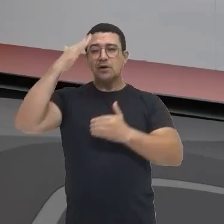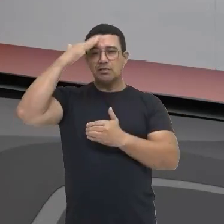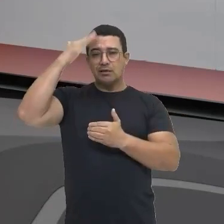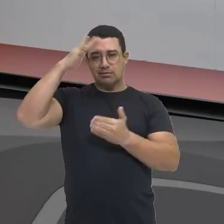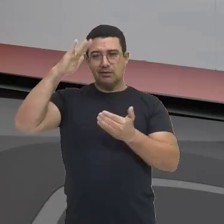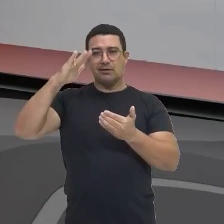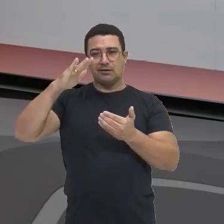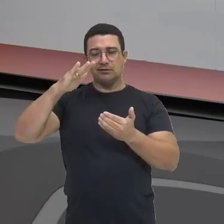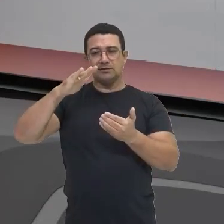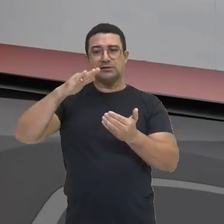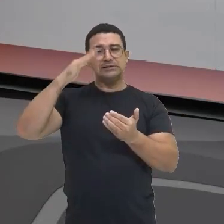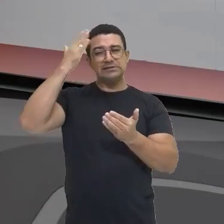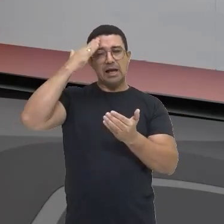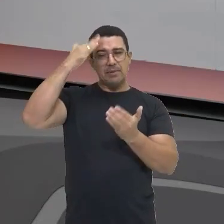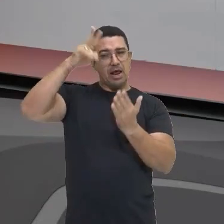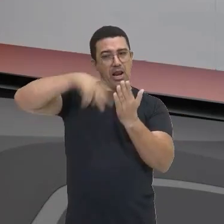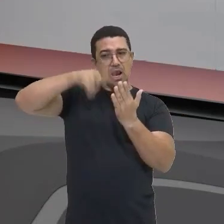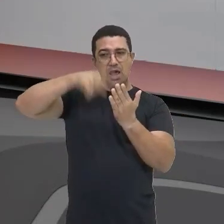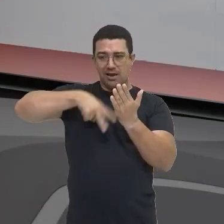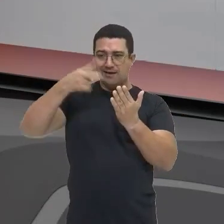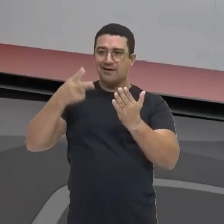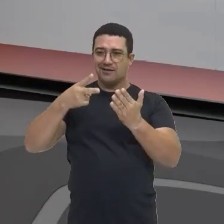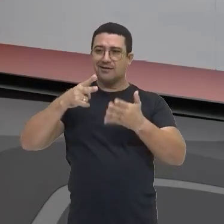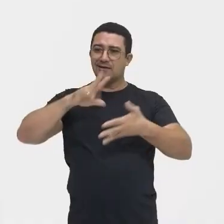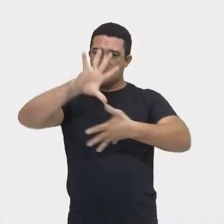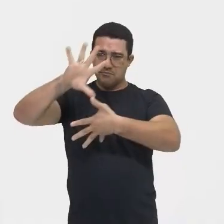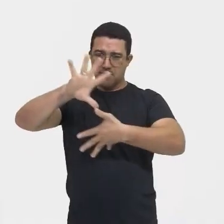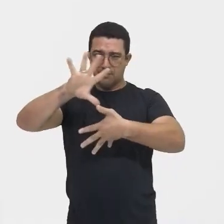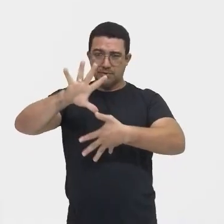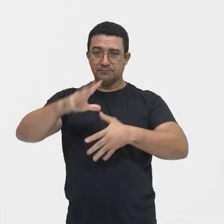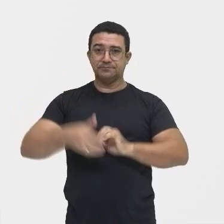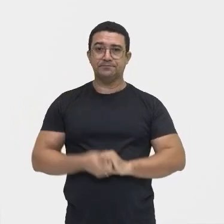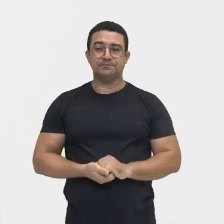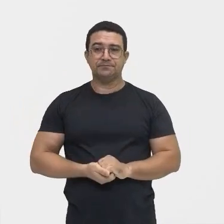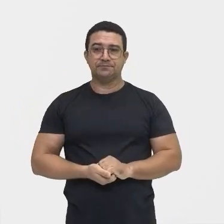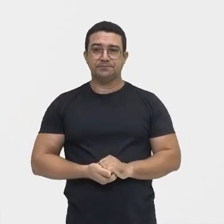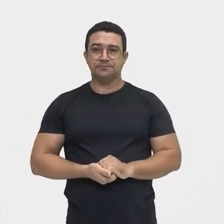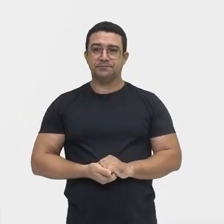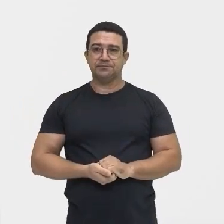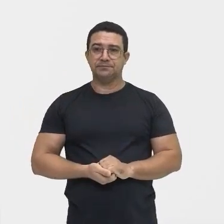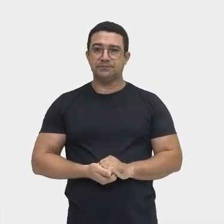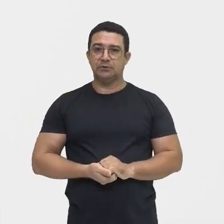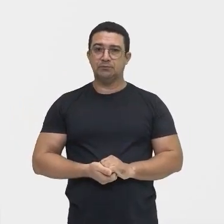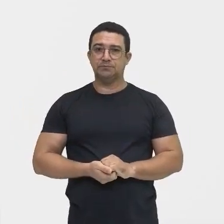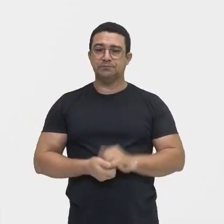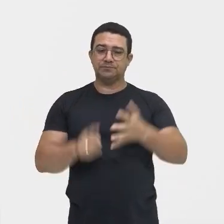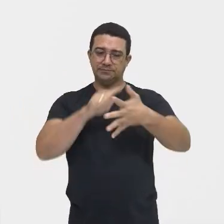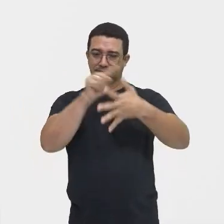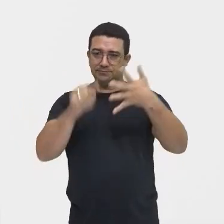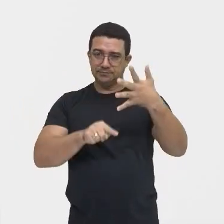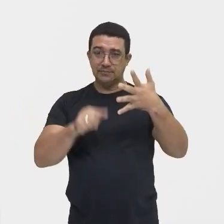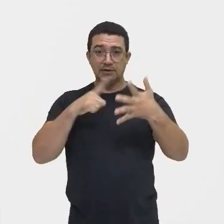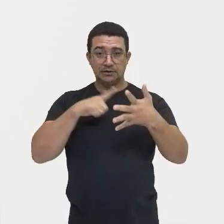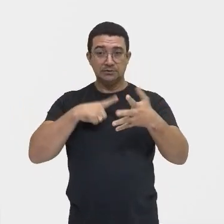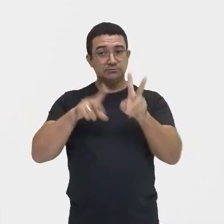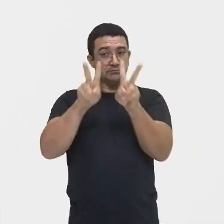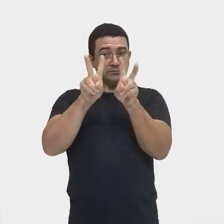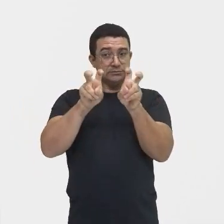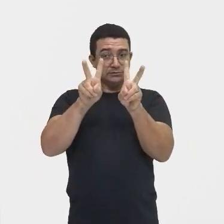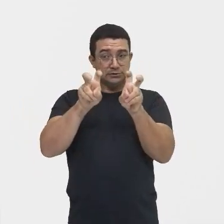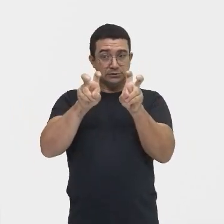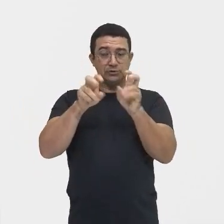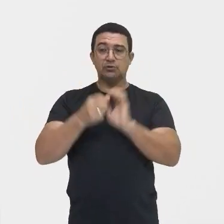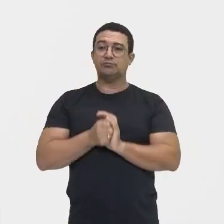interpretação do mapa. Vamos aos 5 elementos que compõem o mapa? Olha só, a gente tem aqui o título,